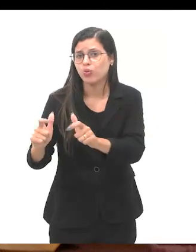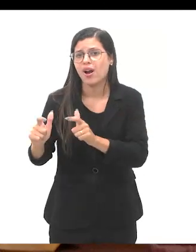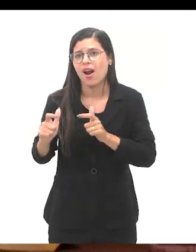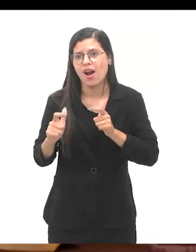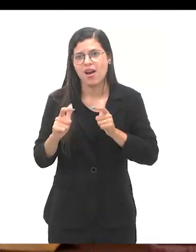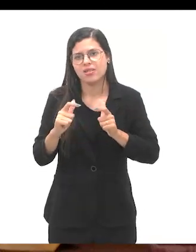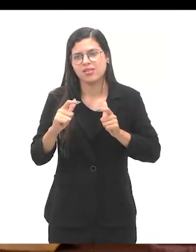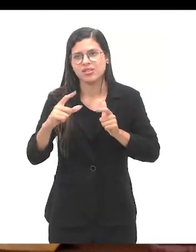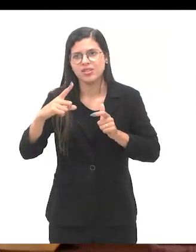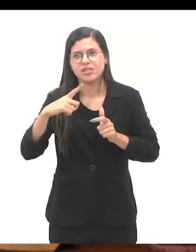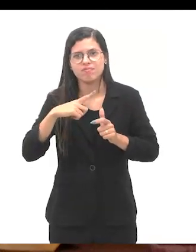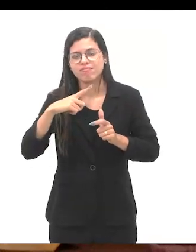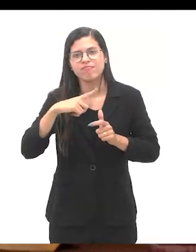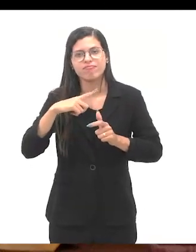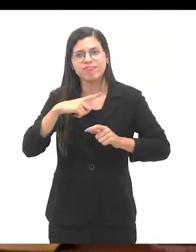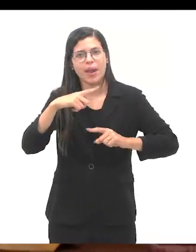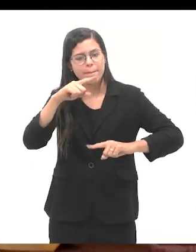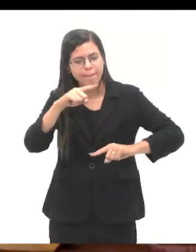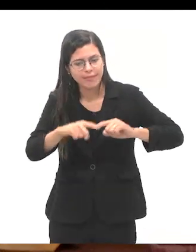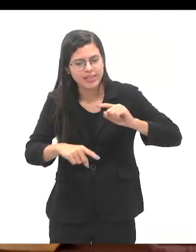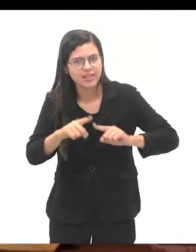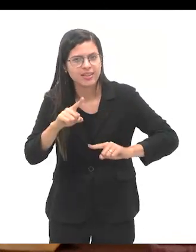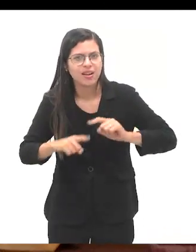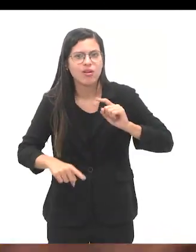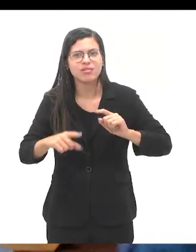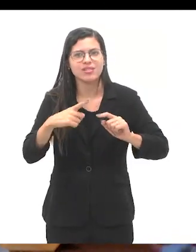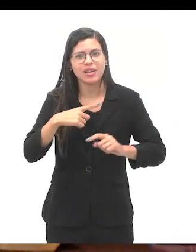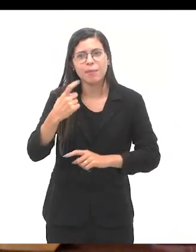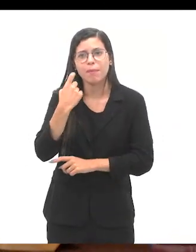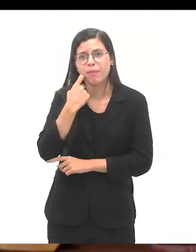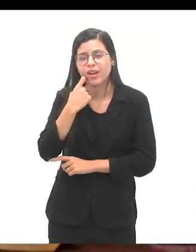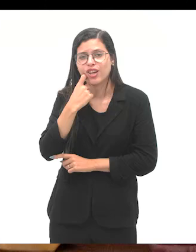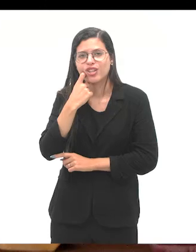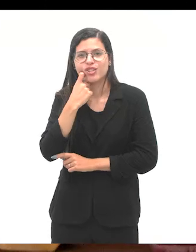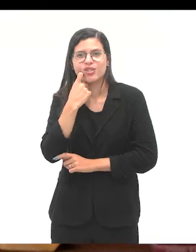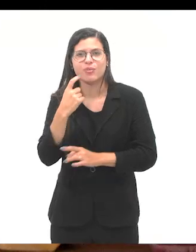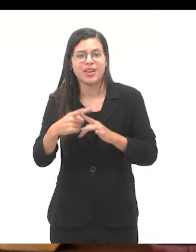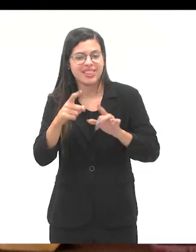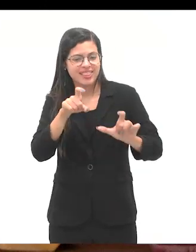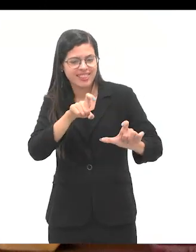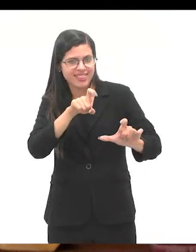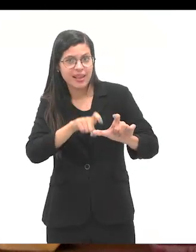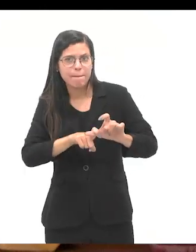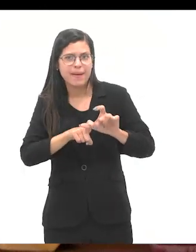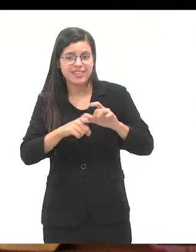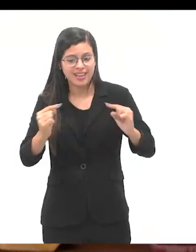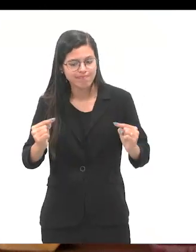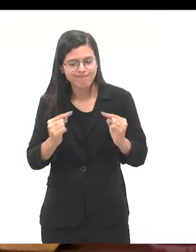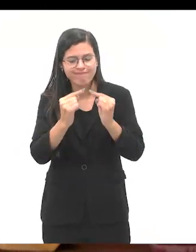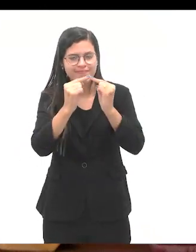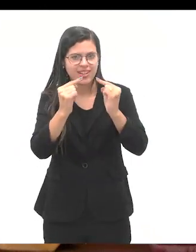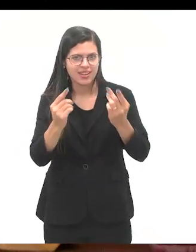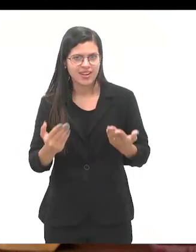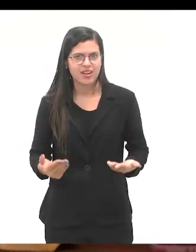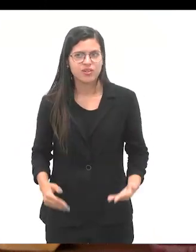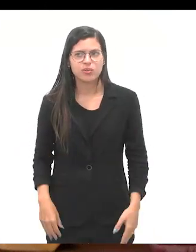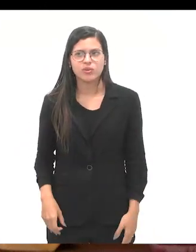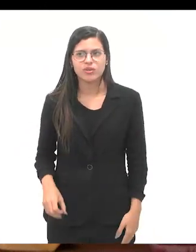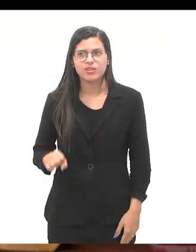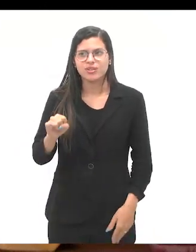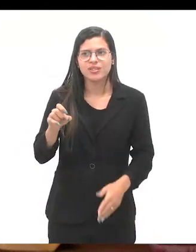recursos estão implantados, né? Porque um depende do outro. Então, essa questão, quando você pergunta